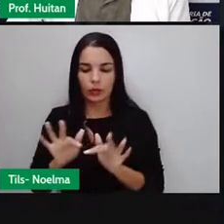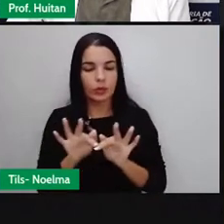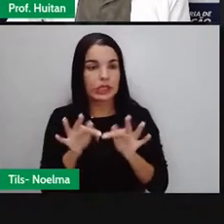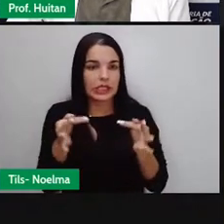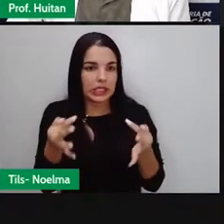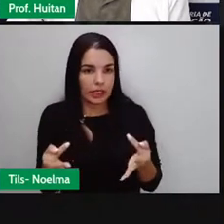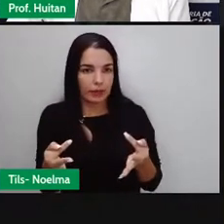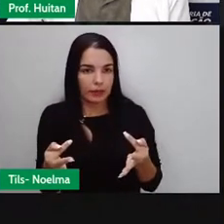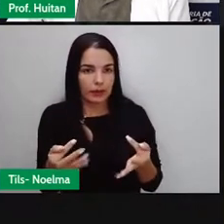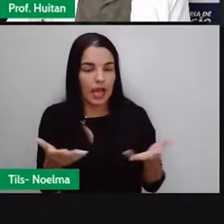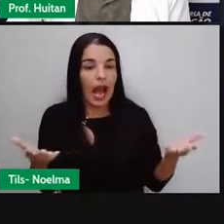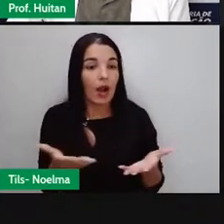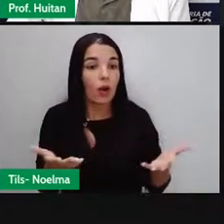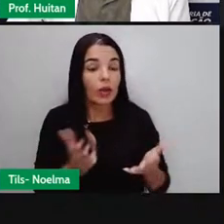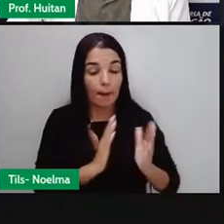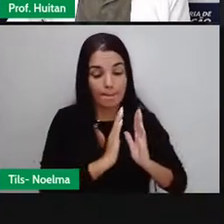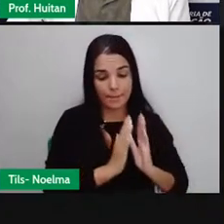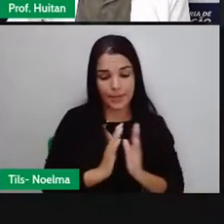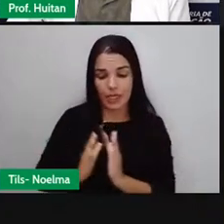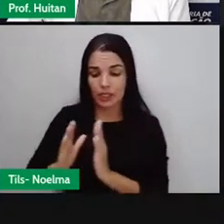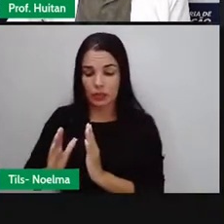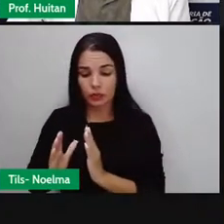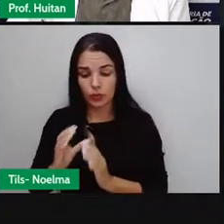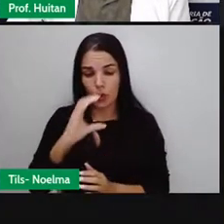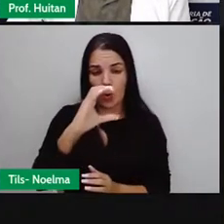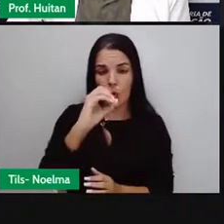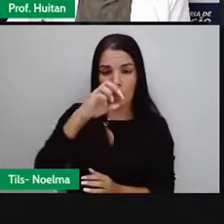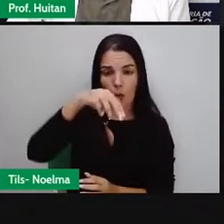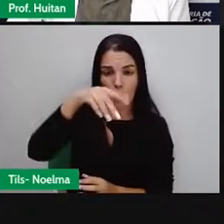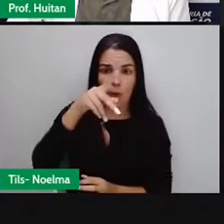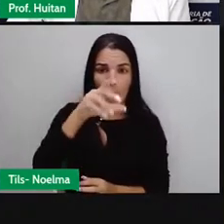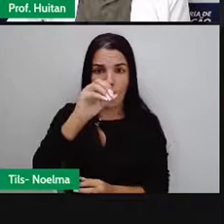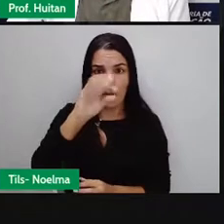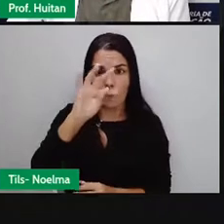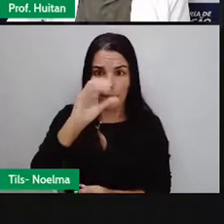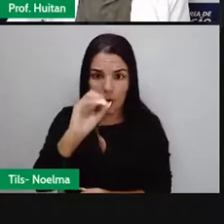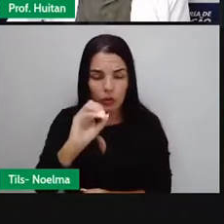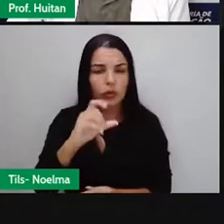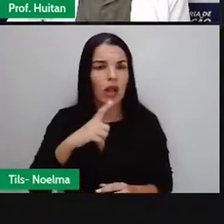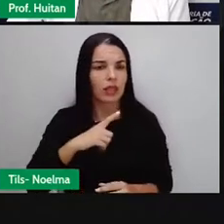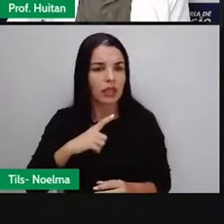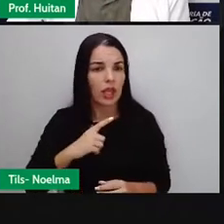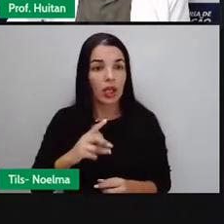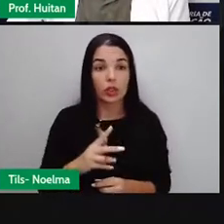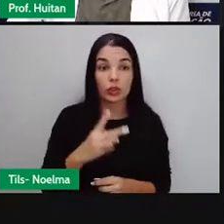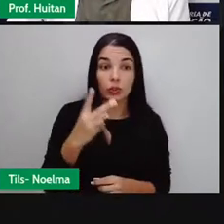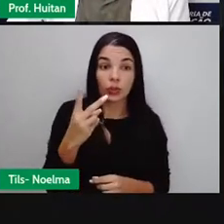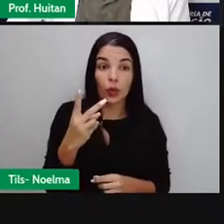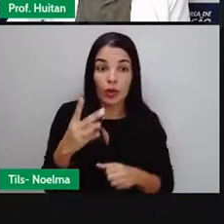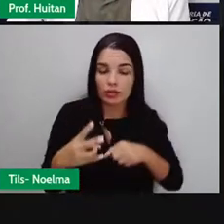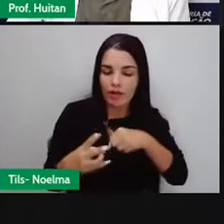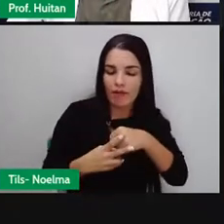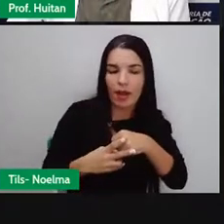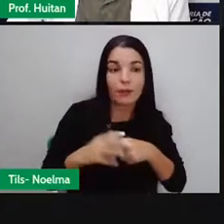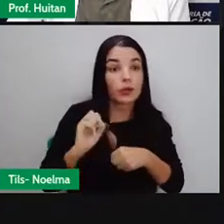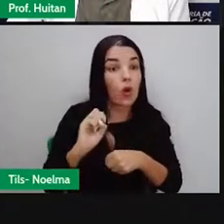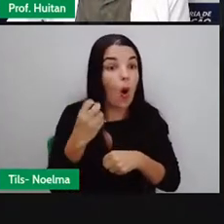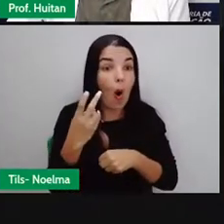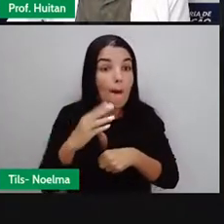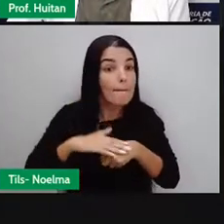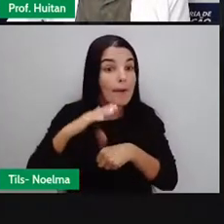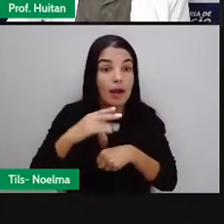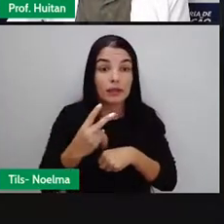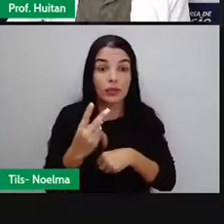O período composto, quando apresenta dois ou mais verbos ou duas ou mais orações. Vejamos o exemplo a seguir.